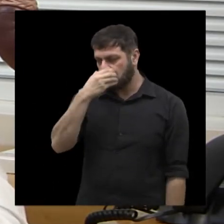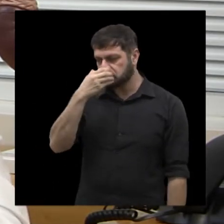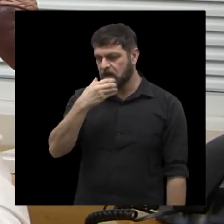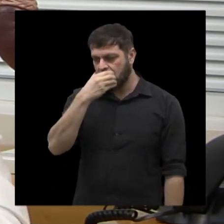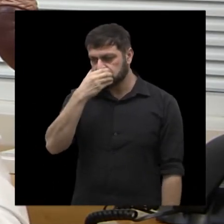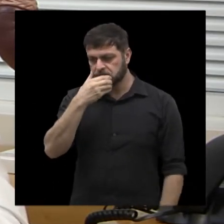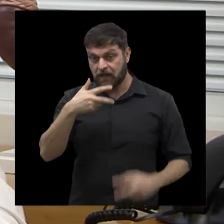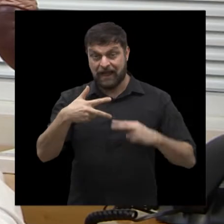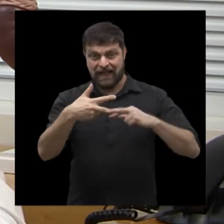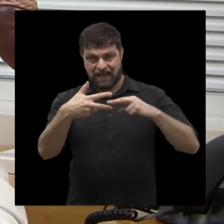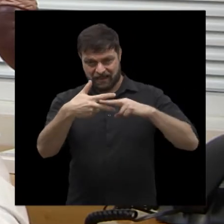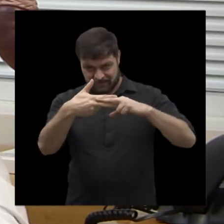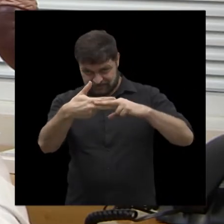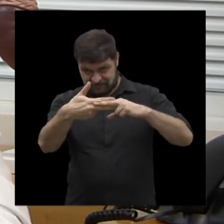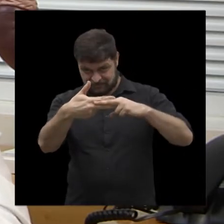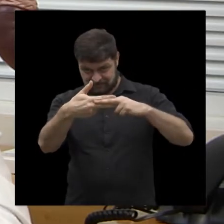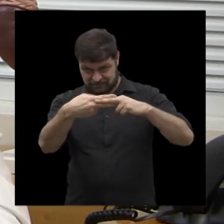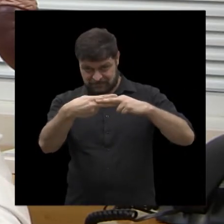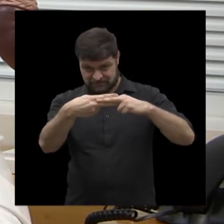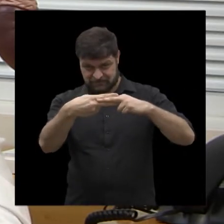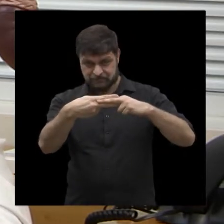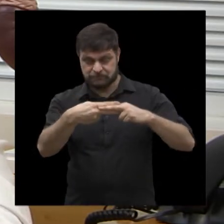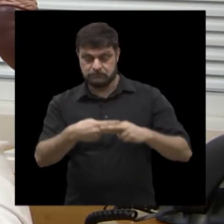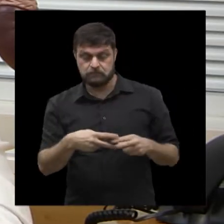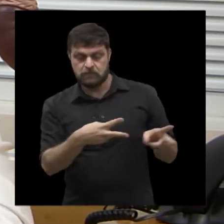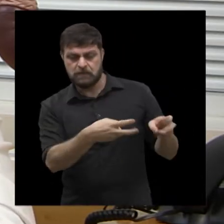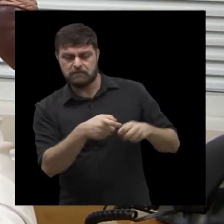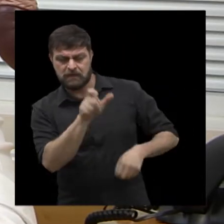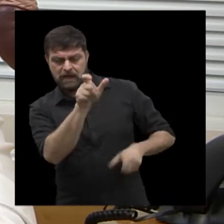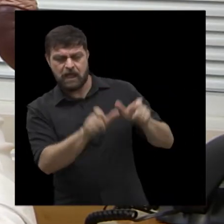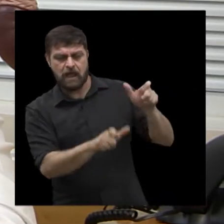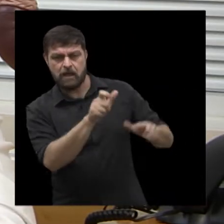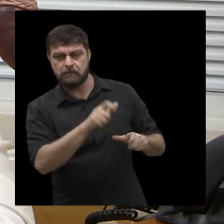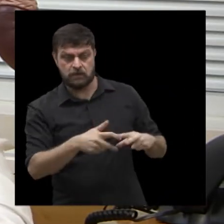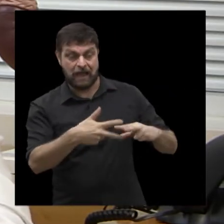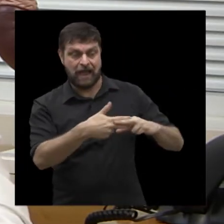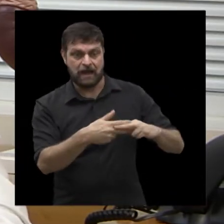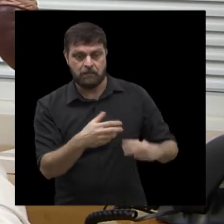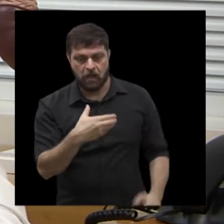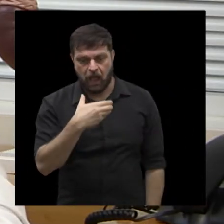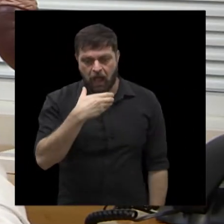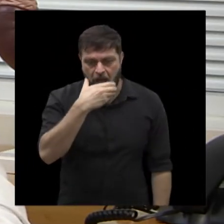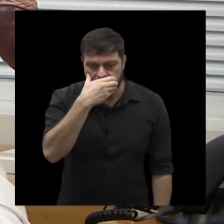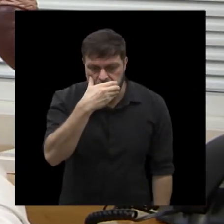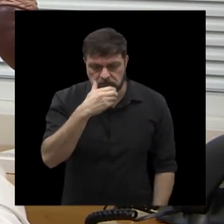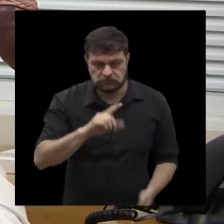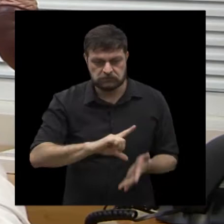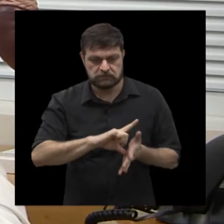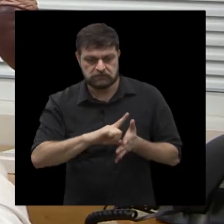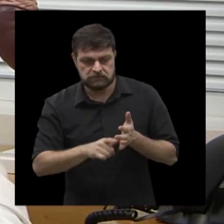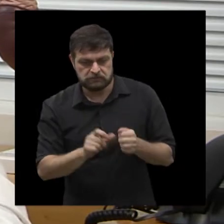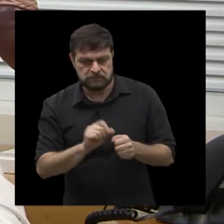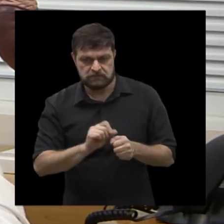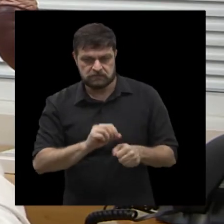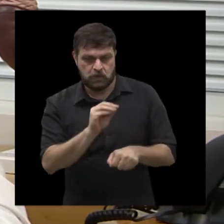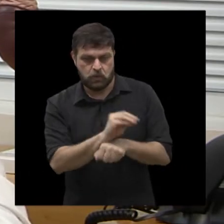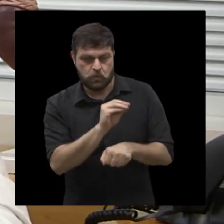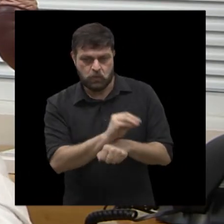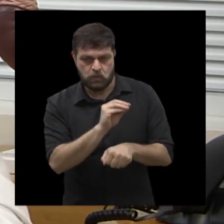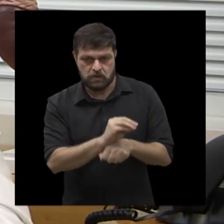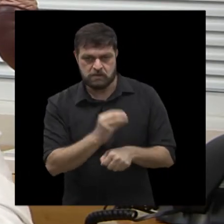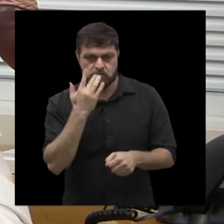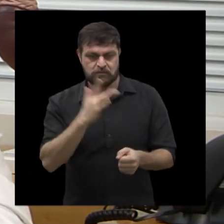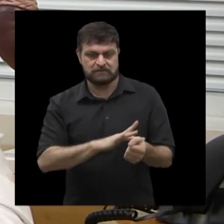pacientes. E aí o que foi? Depois disso perceberam que os pacientes que comeram carambola e fizeram diálise na sequência não tiveram